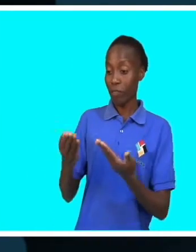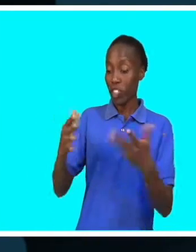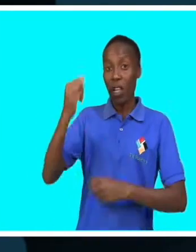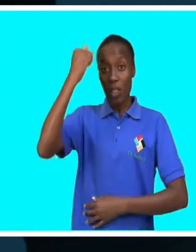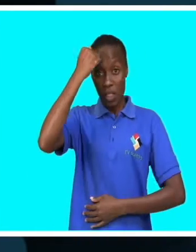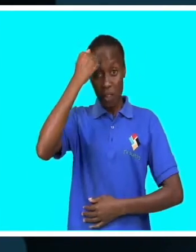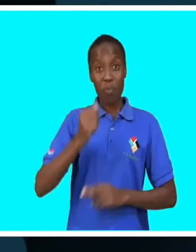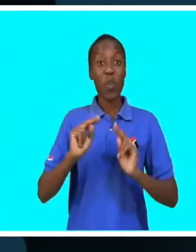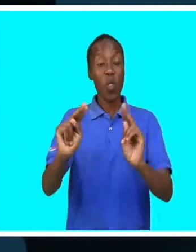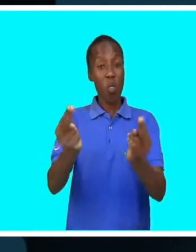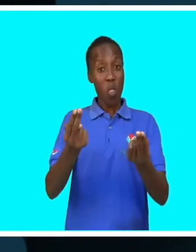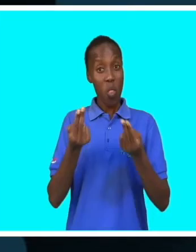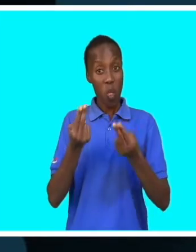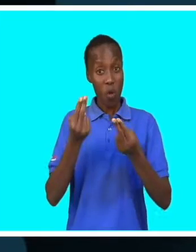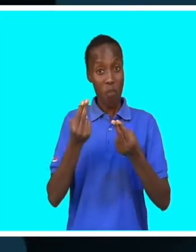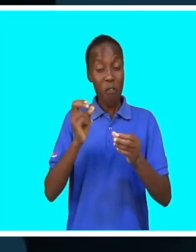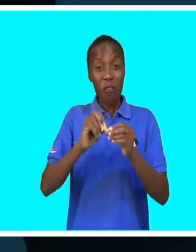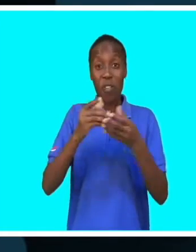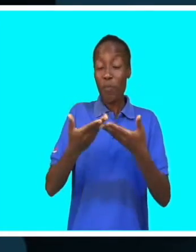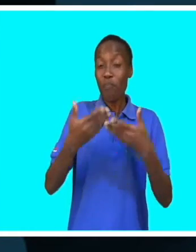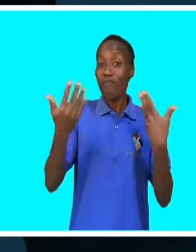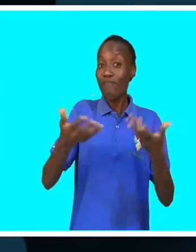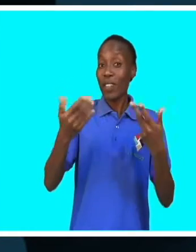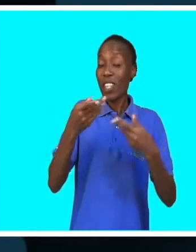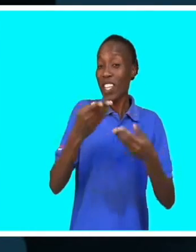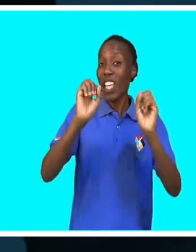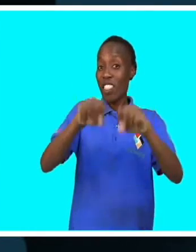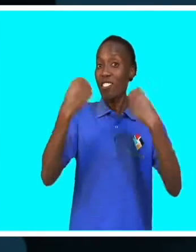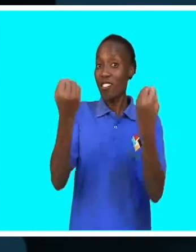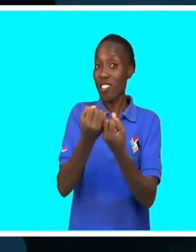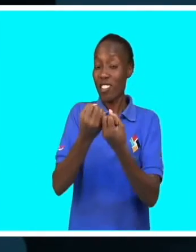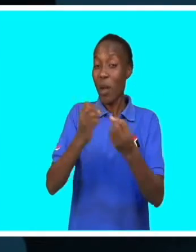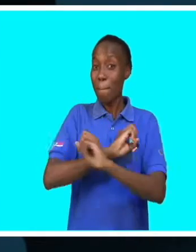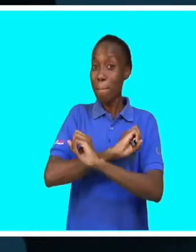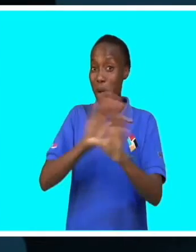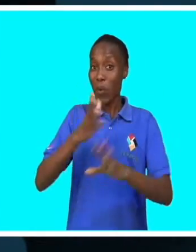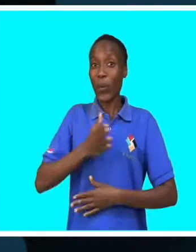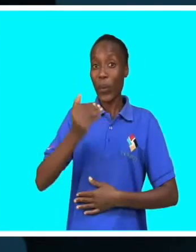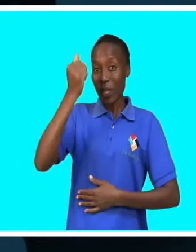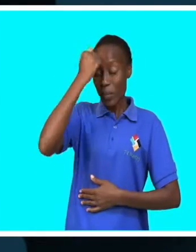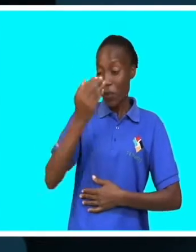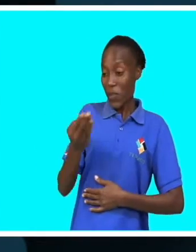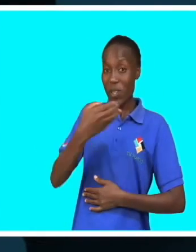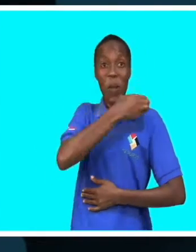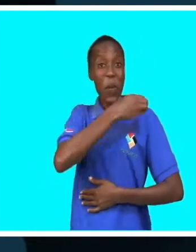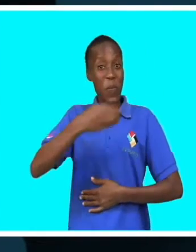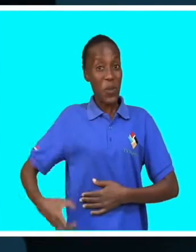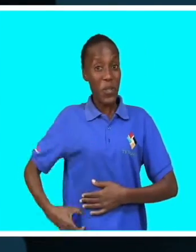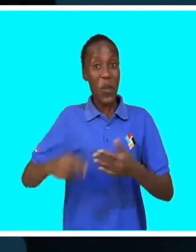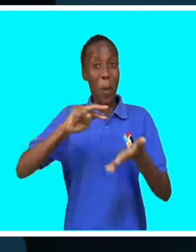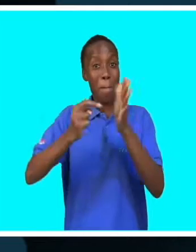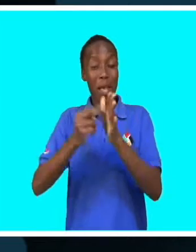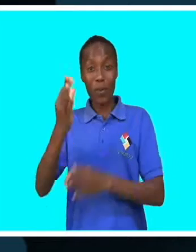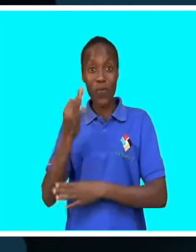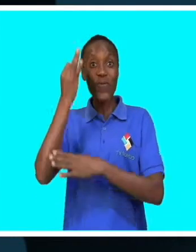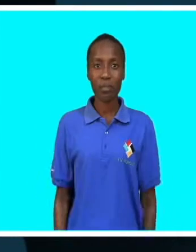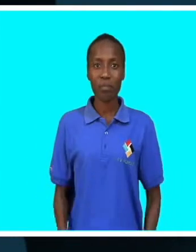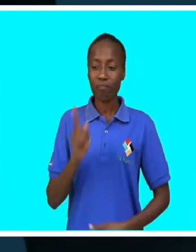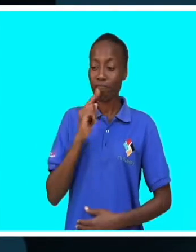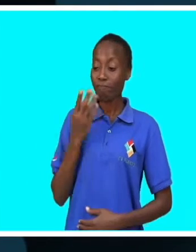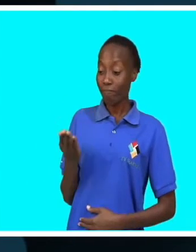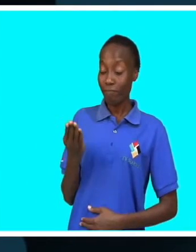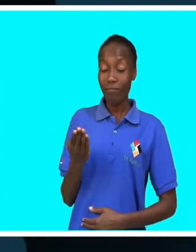Mesmo sabendo que é o novo elenco da Revim, queria saber do senhor presidente quais são os planos para o futuro.